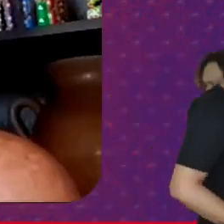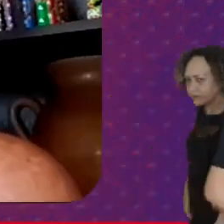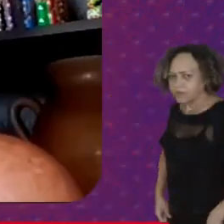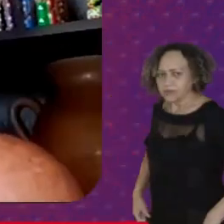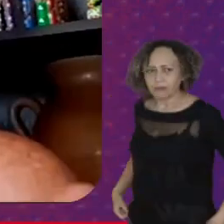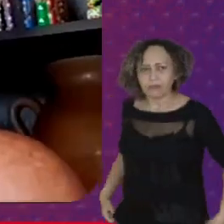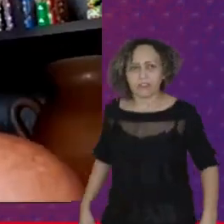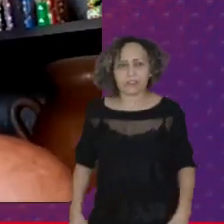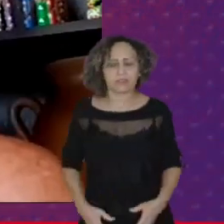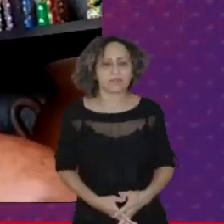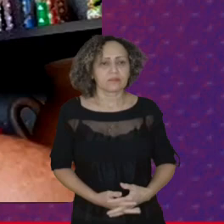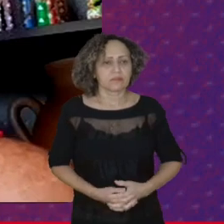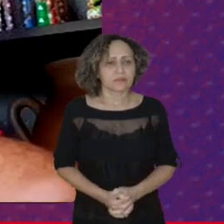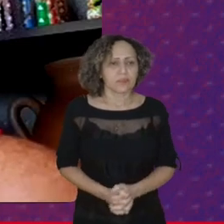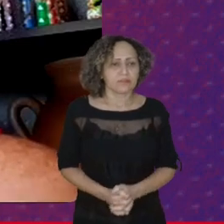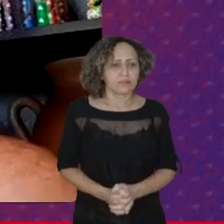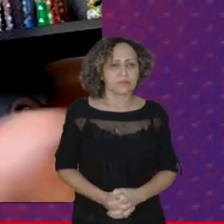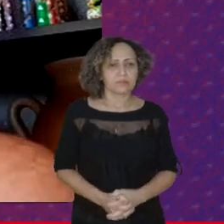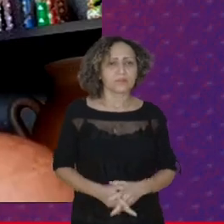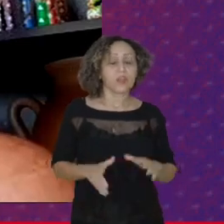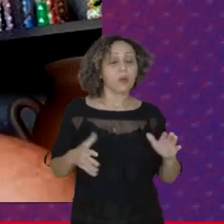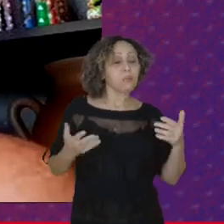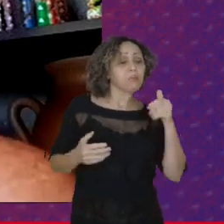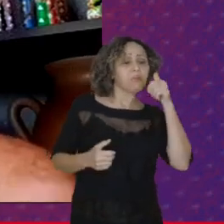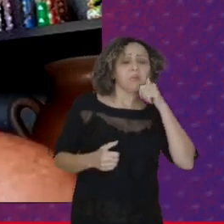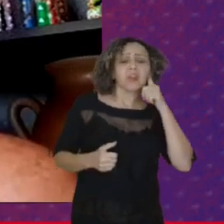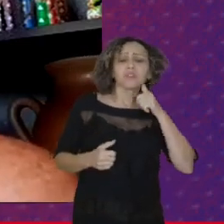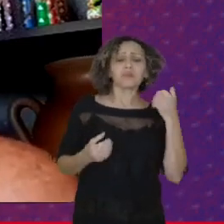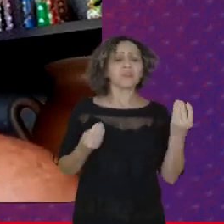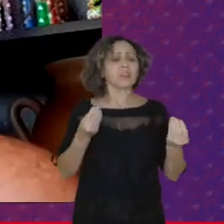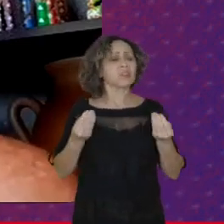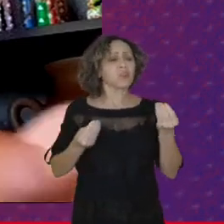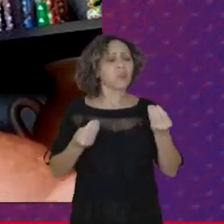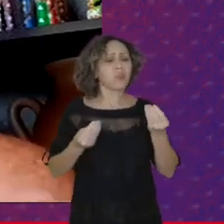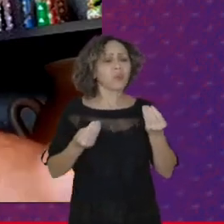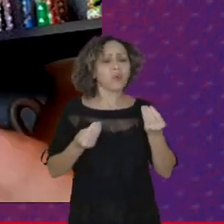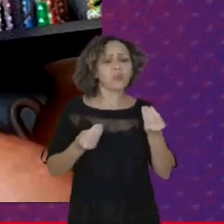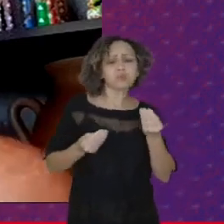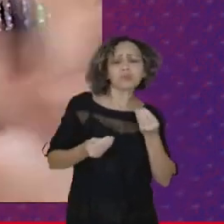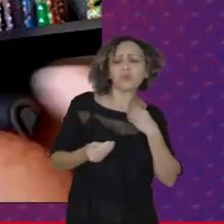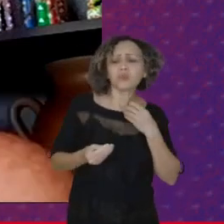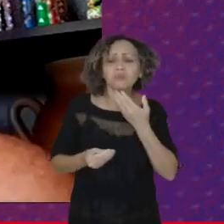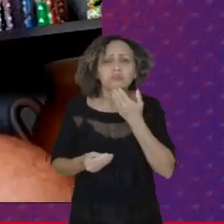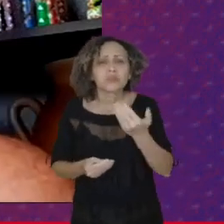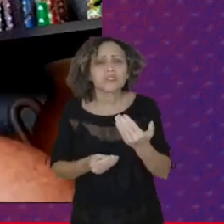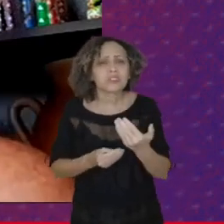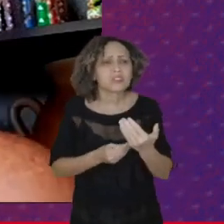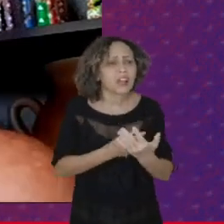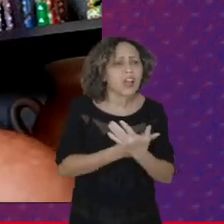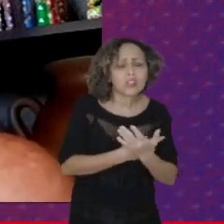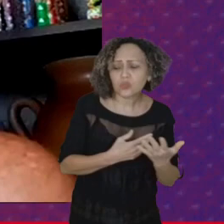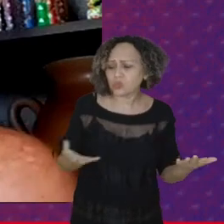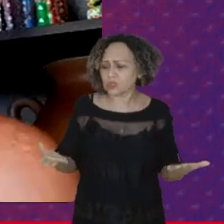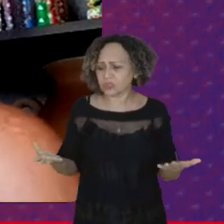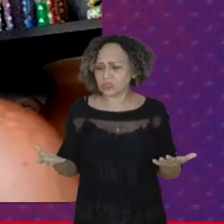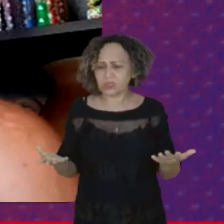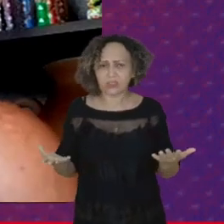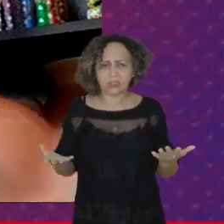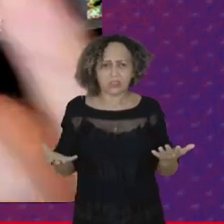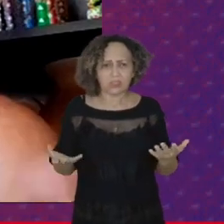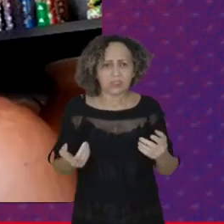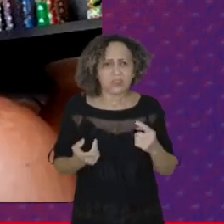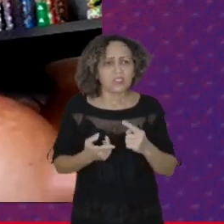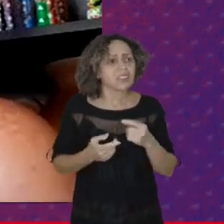extermina de uma forma que as mulheres ficam sem ter aonde buscar essa ajuda, aonde eu vou, para que serviço eu vou,